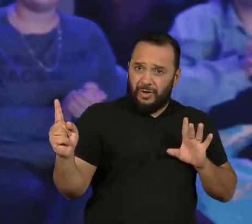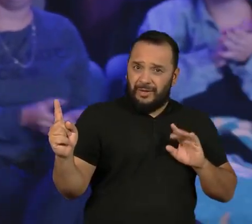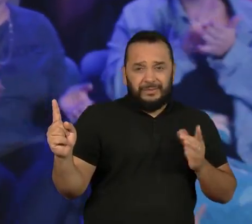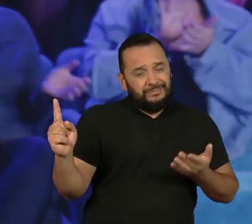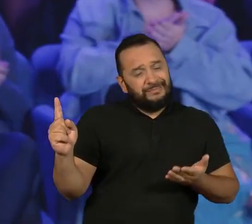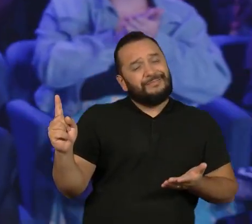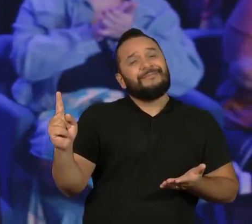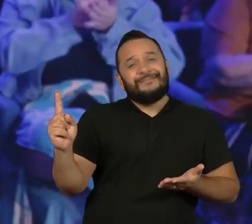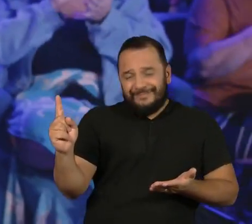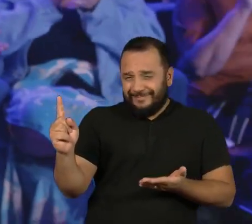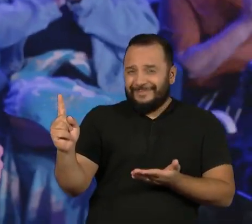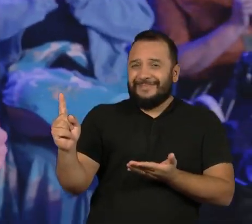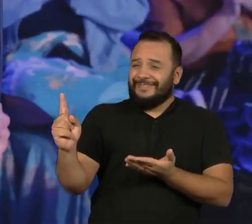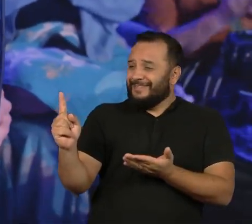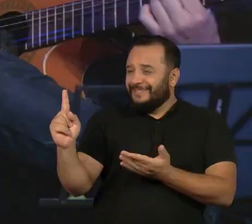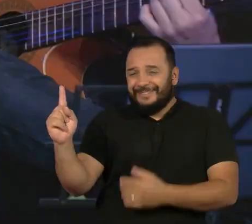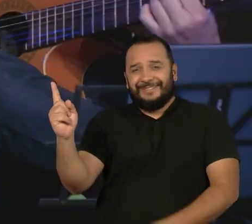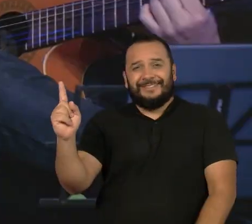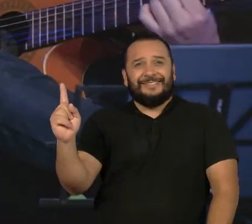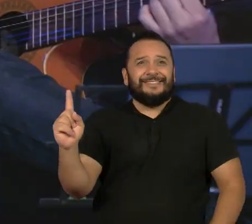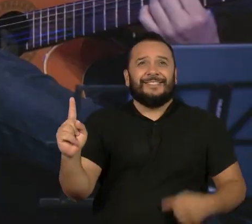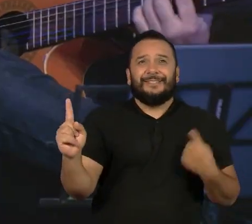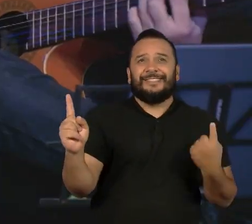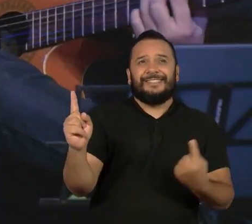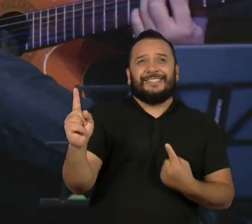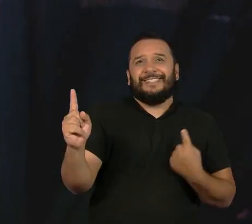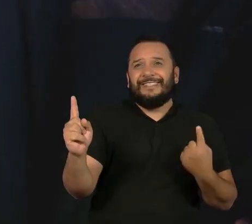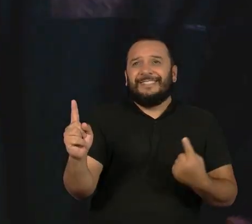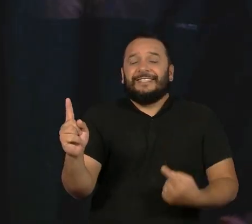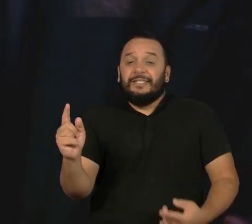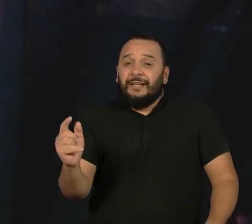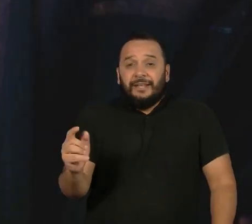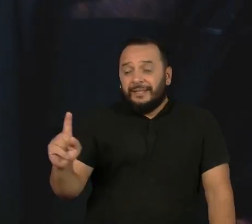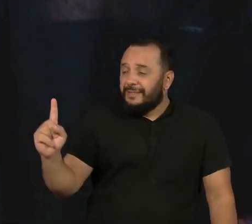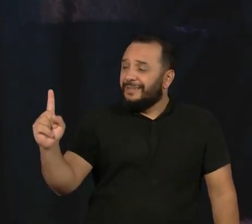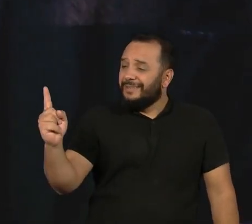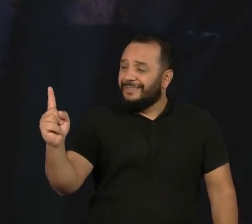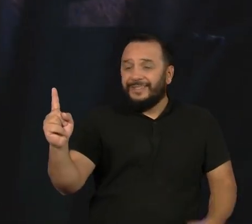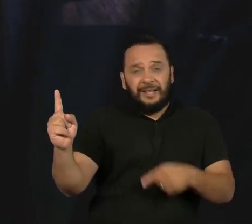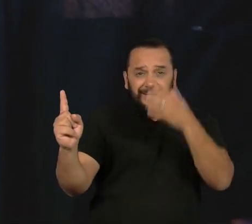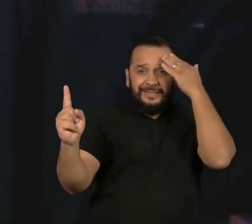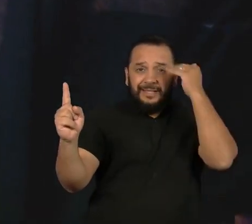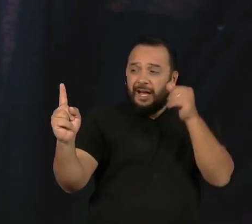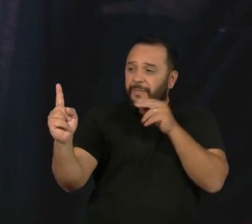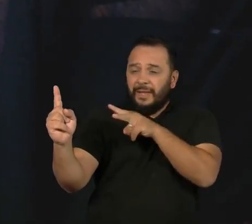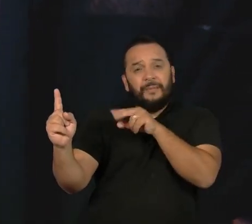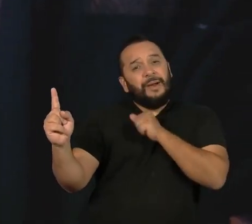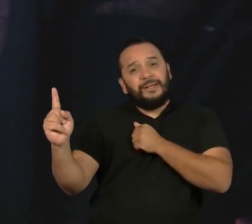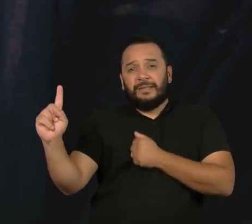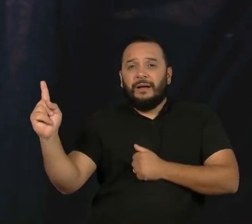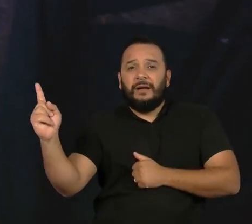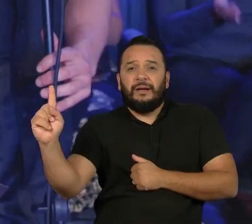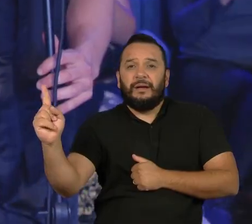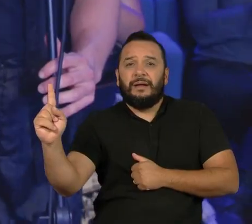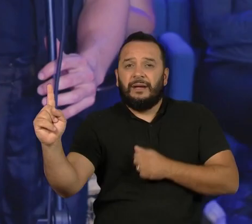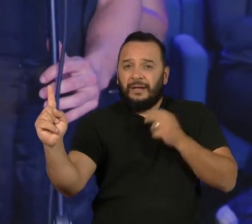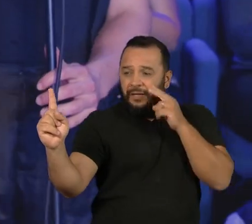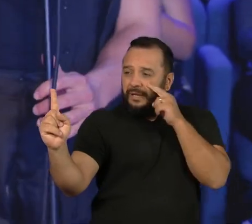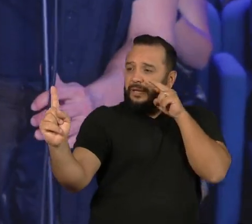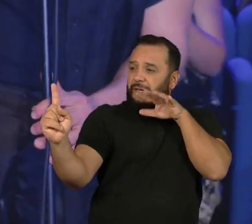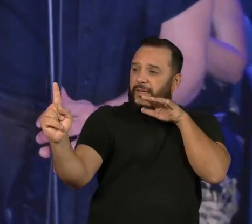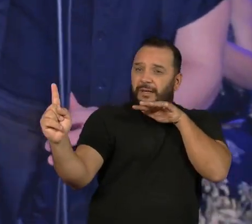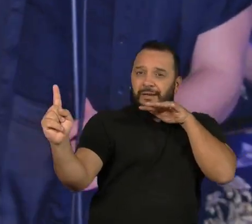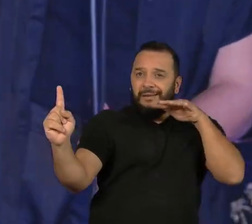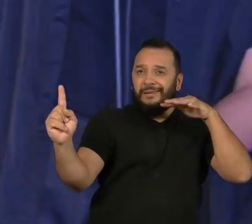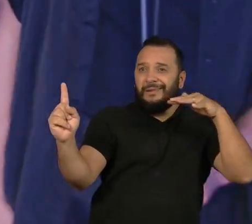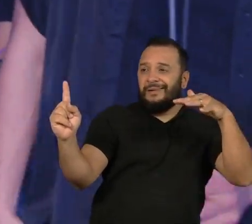que também passa sozinha. Ah, se ela soubesse que quando ela passa, o mundo